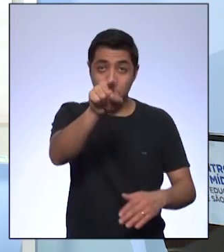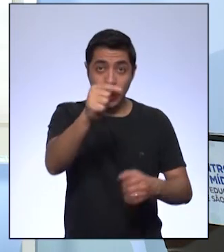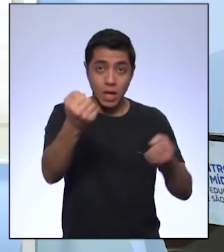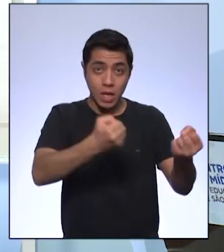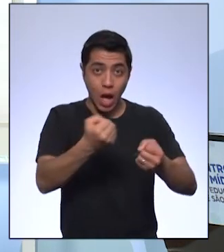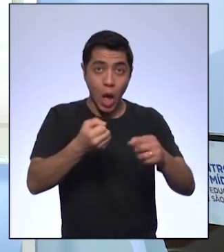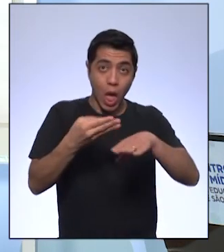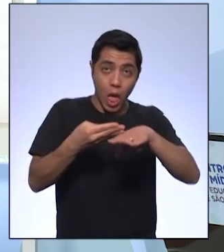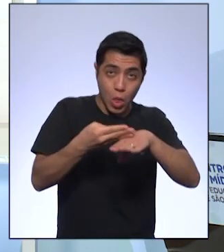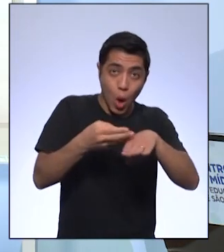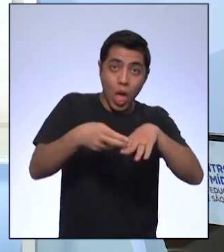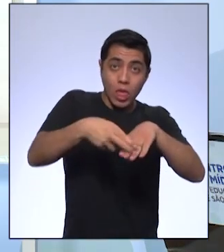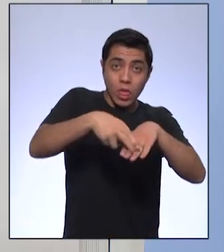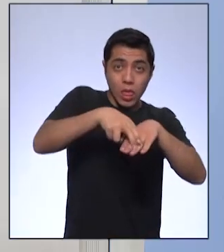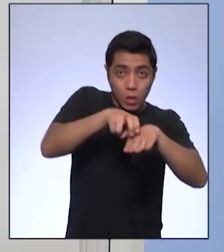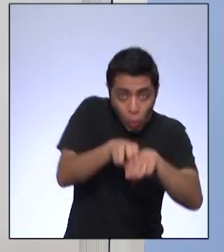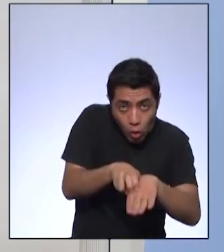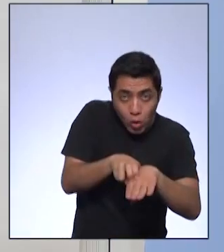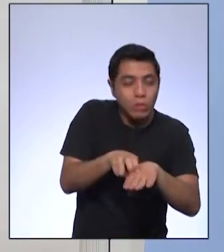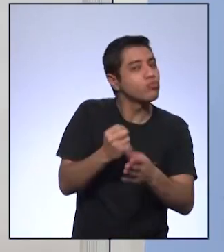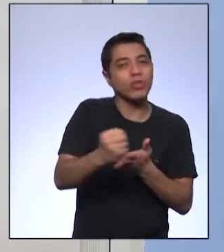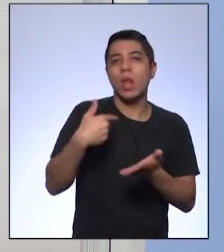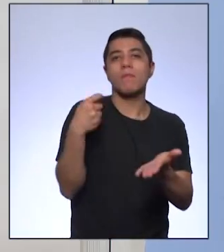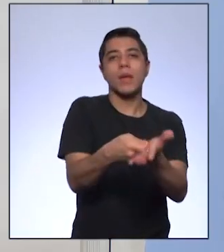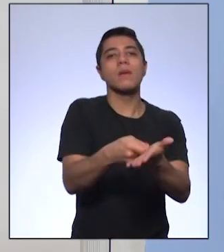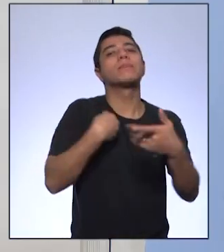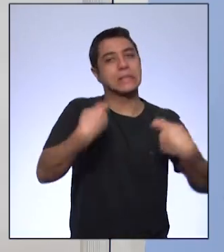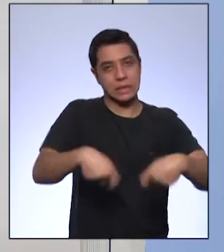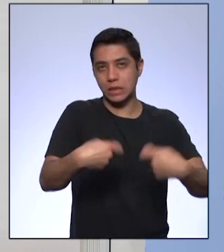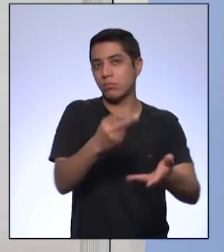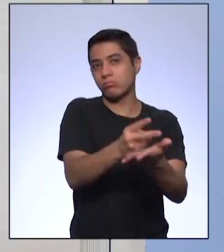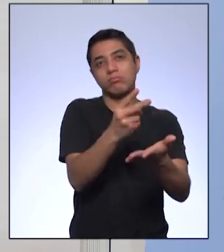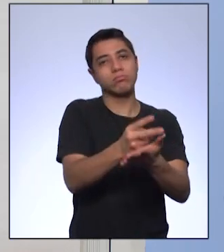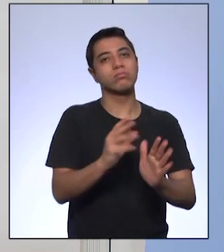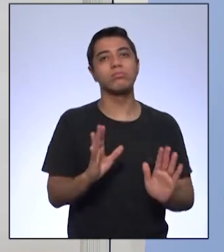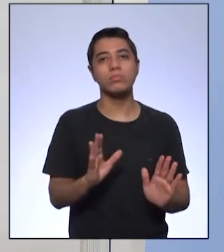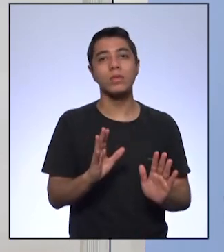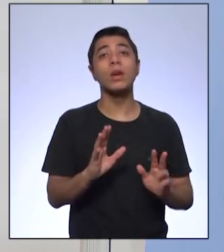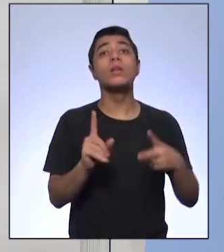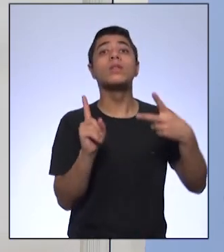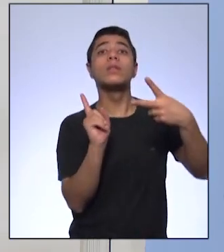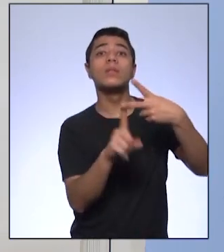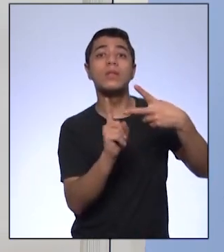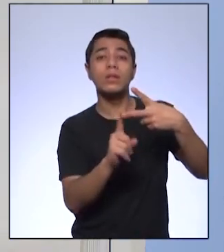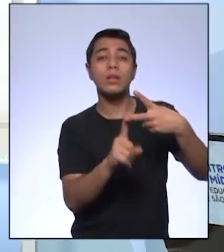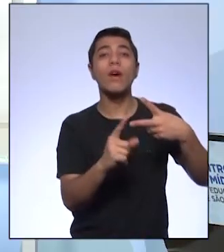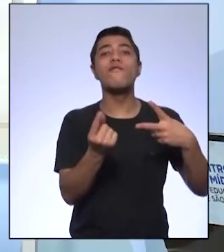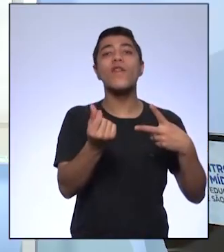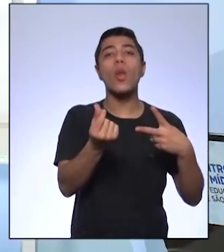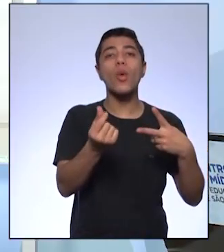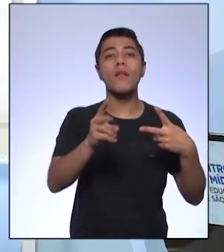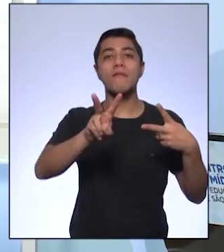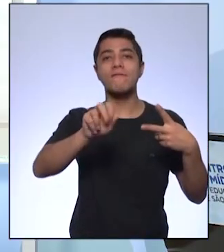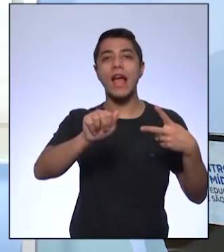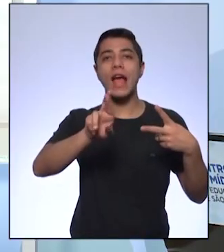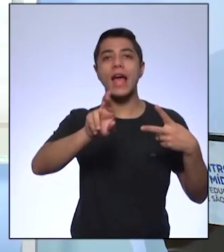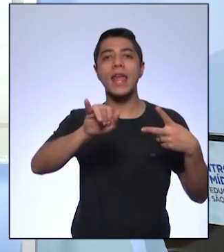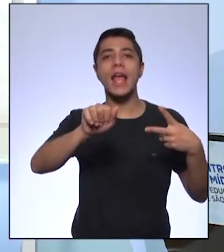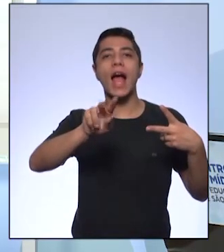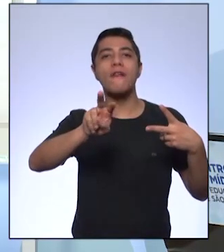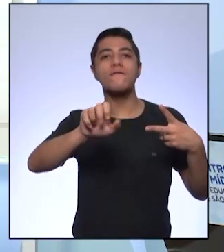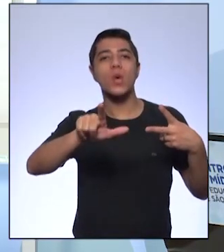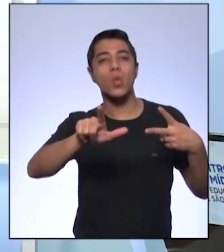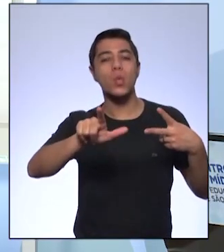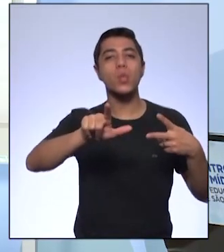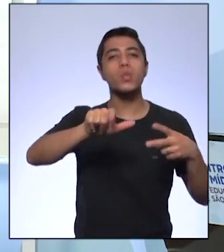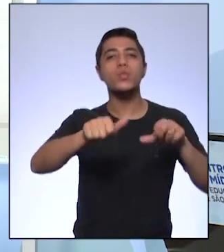E mais esse valor variável, que depende do quê? Depende da distância que você vai. Olha, eu saio daqui, vou uma viagem de 2 quilômetros, é